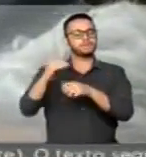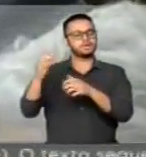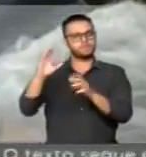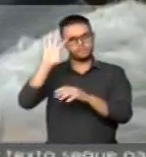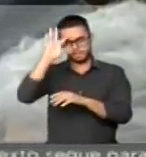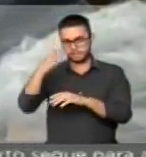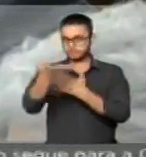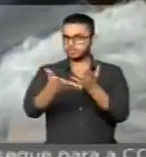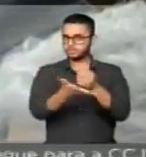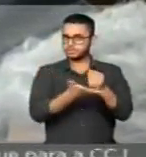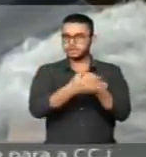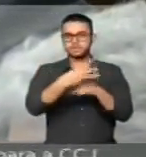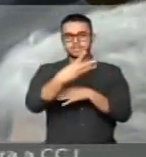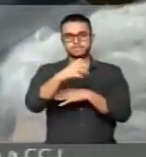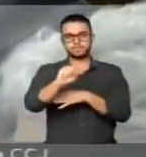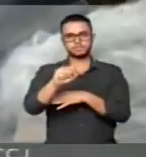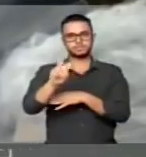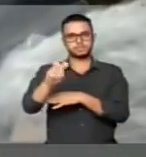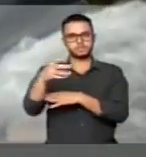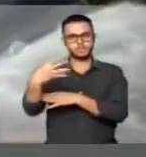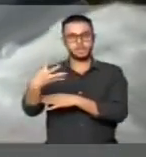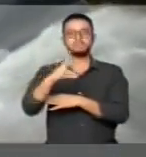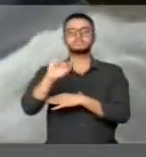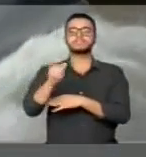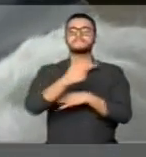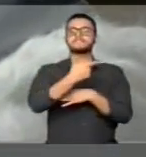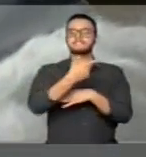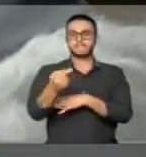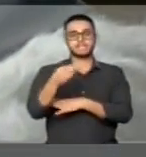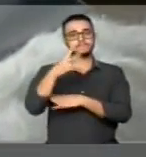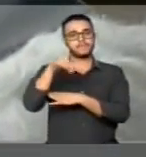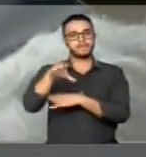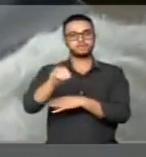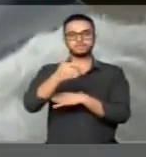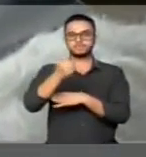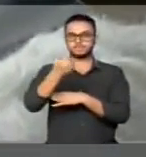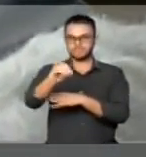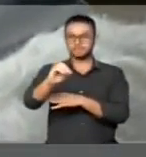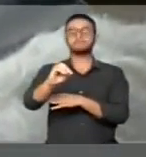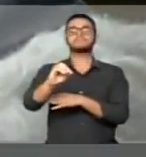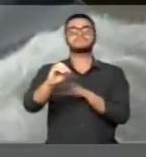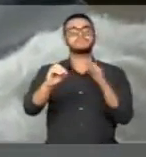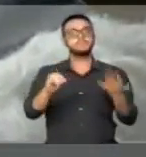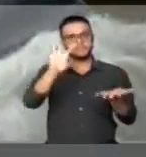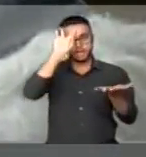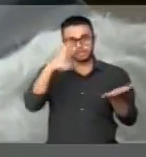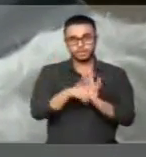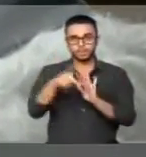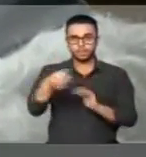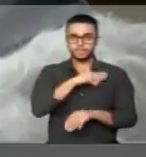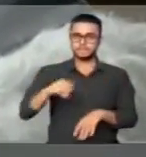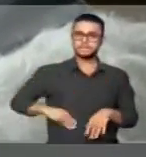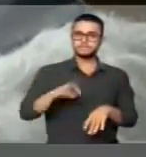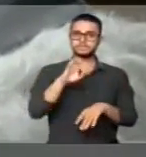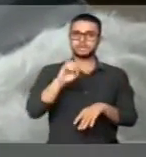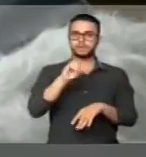resolução 3854, de 27 de maio de 2010. Decisão do ministro Teori,